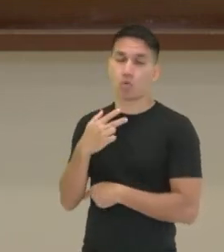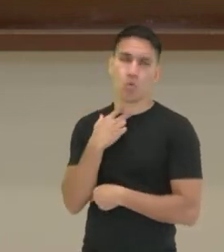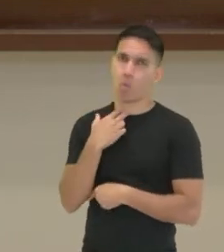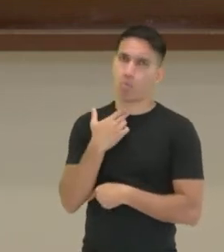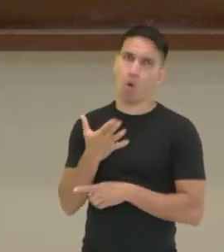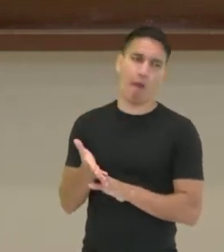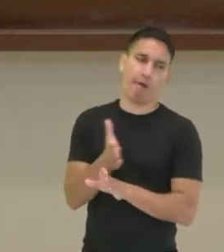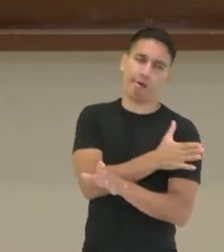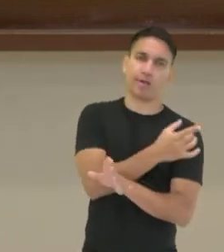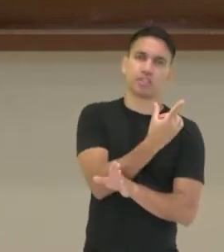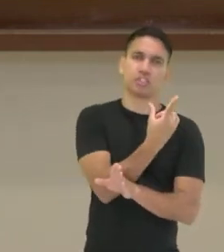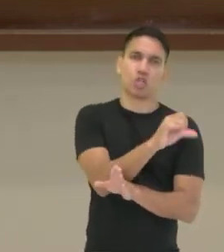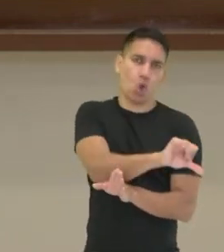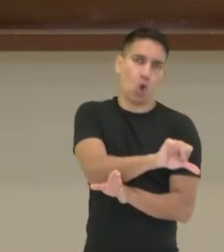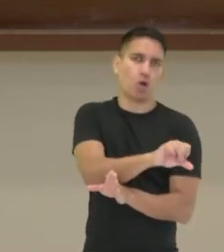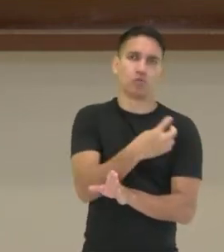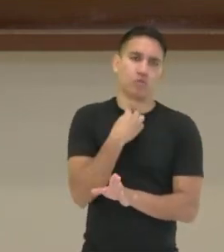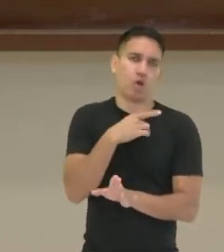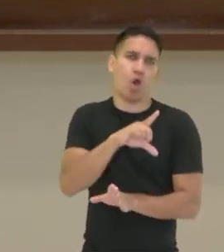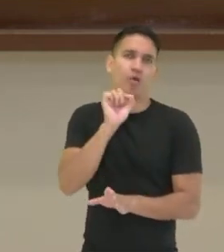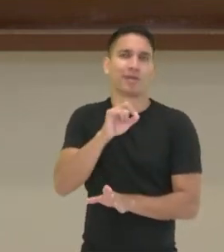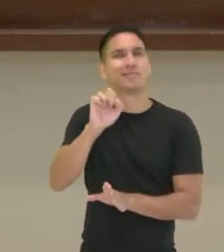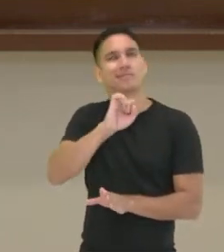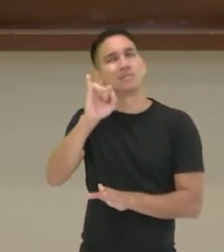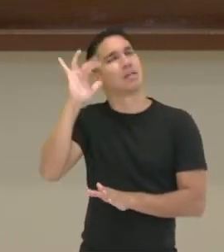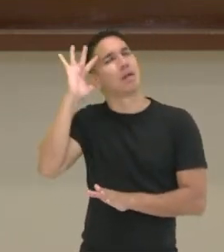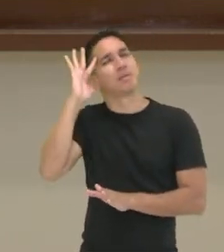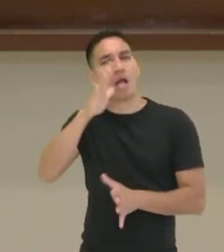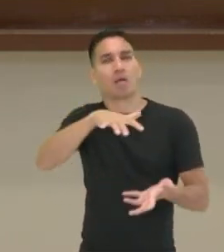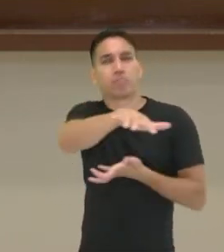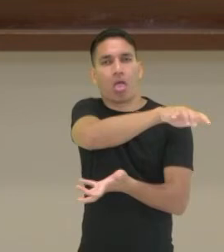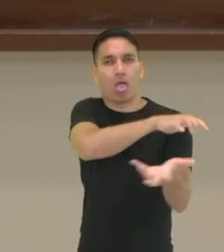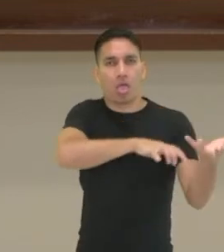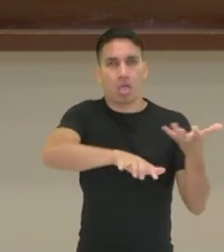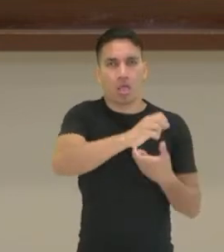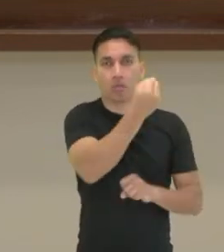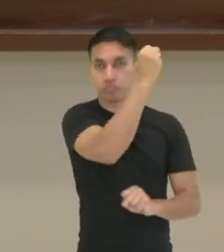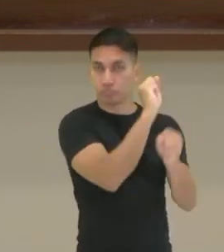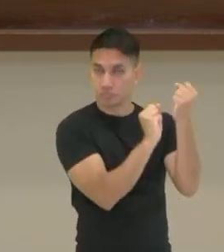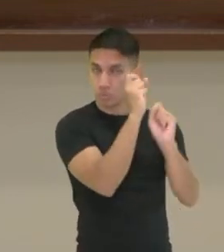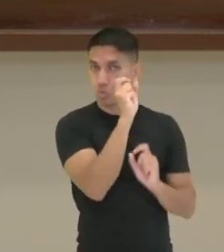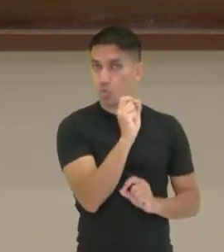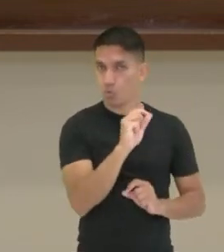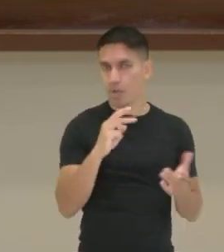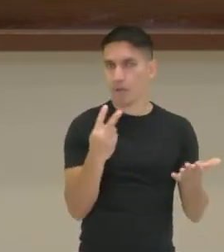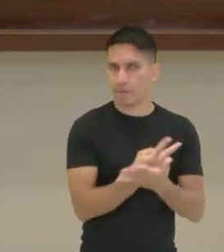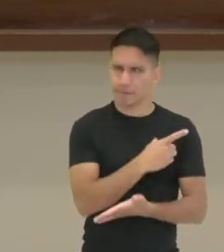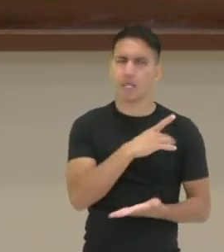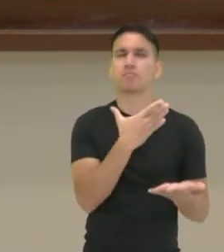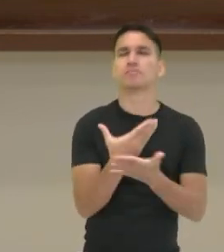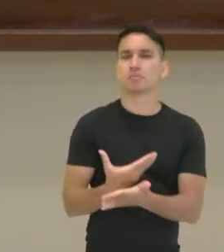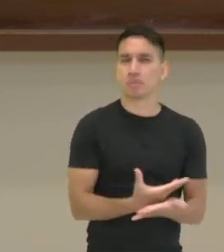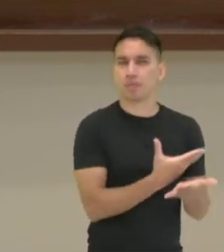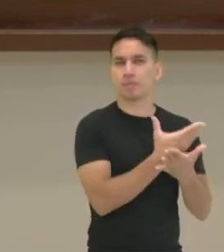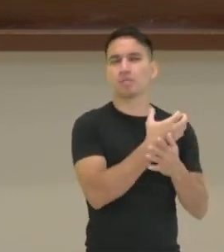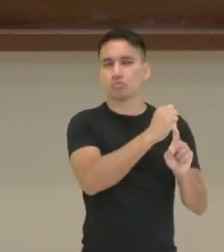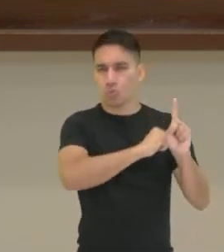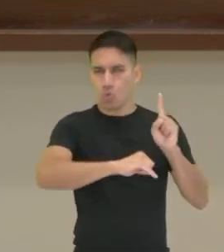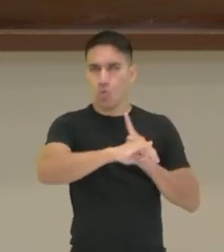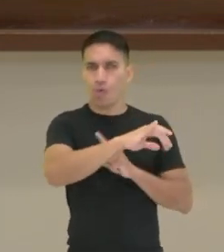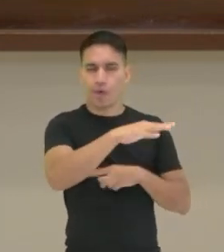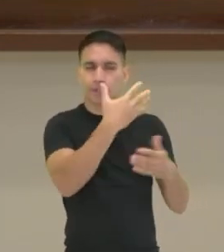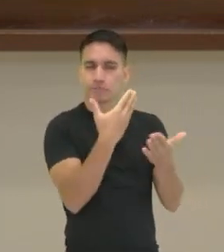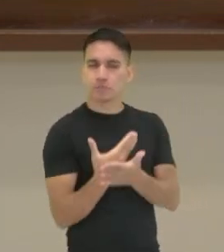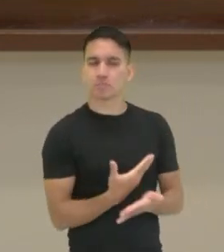XIX ali, se a gente pensar lá a época da Revolução Industrial ali, que a gente estuda bastante na sociologia,